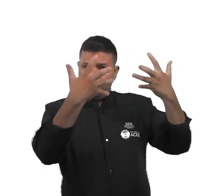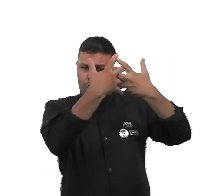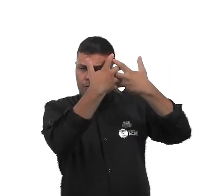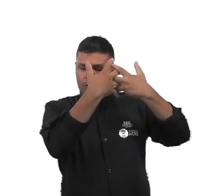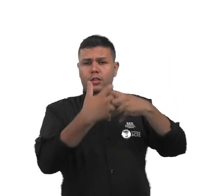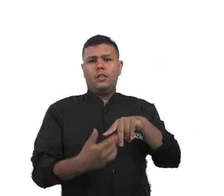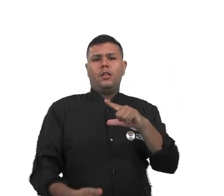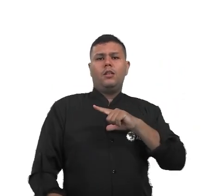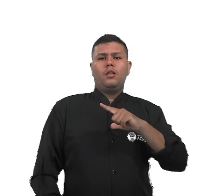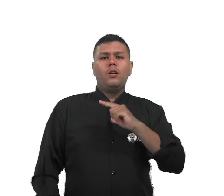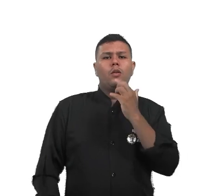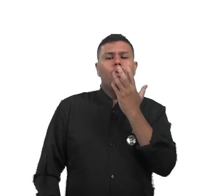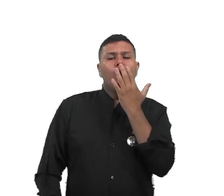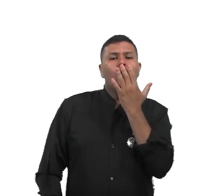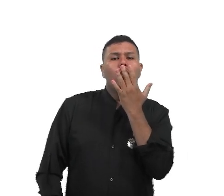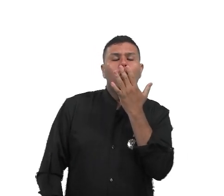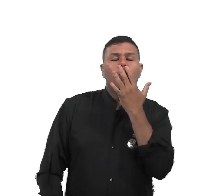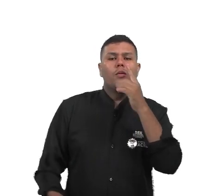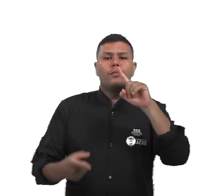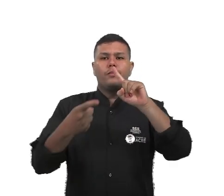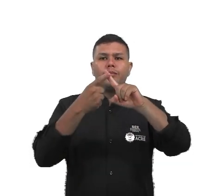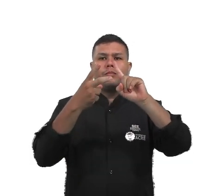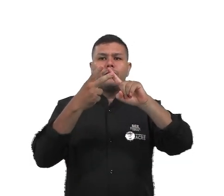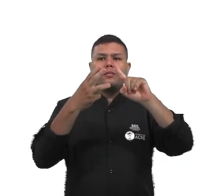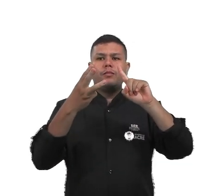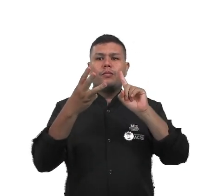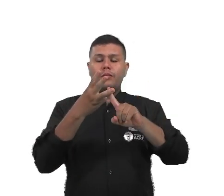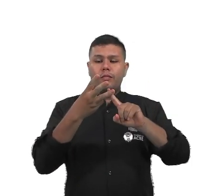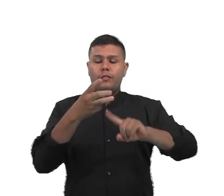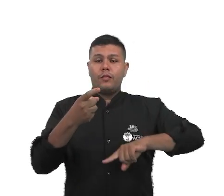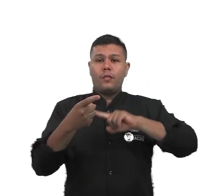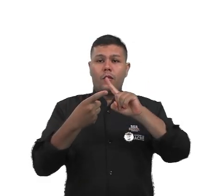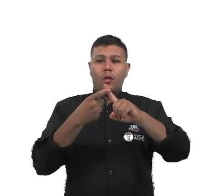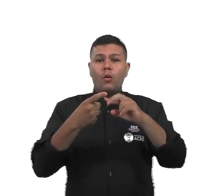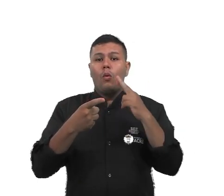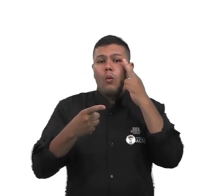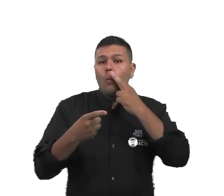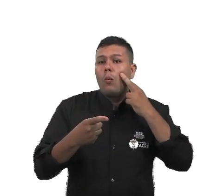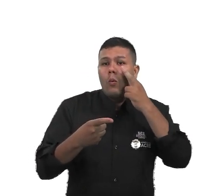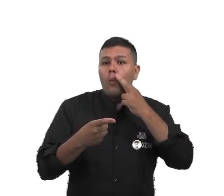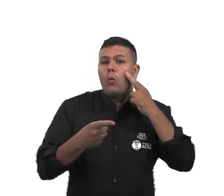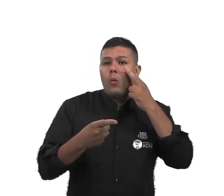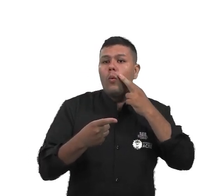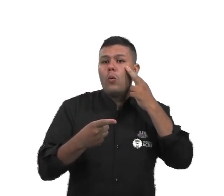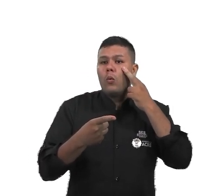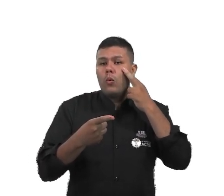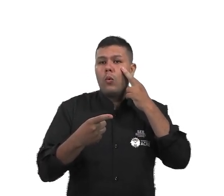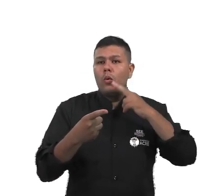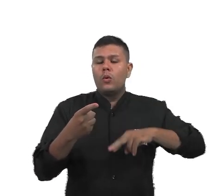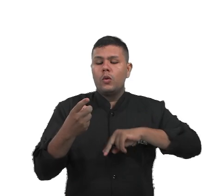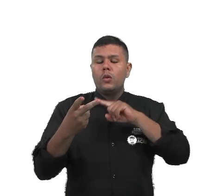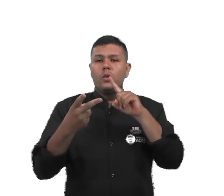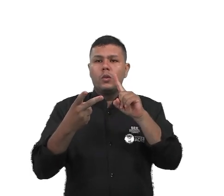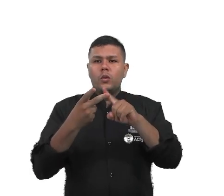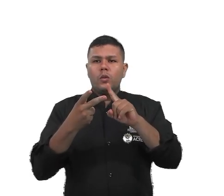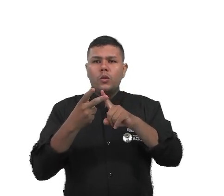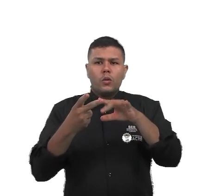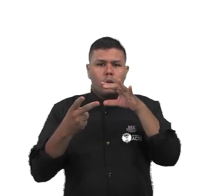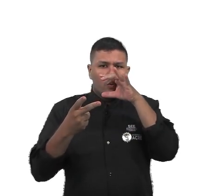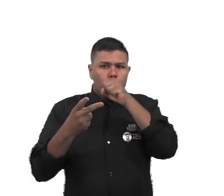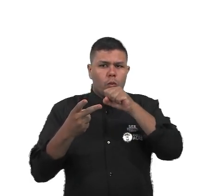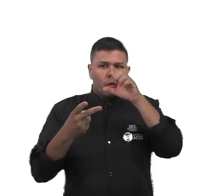aí, que é chamado de, o mais rosinho aí, o posterior do cérebro, esse mais laranjadinho, a medial do